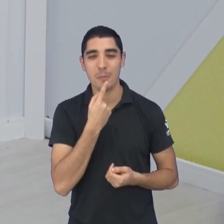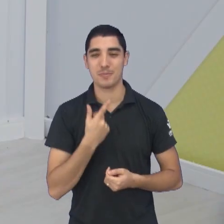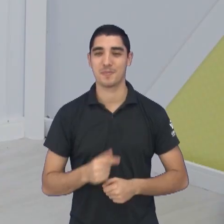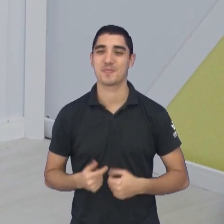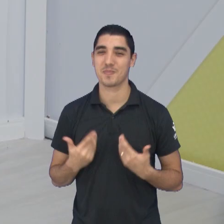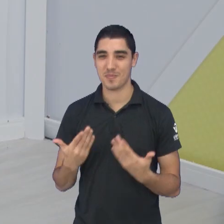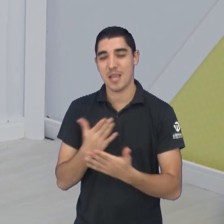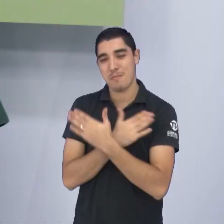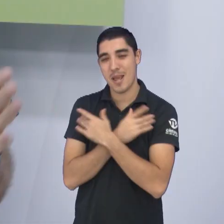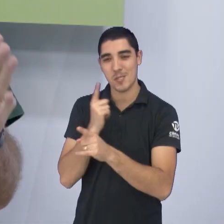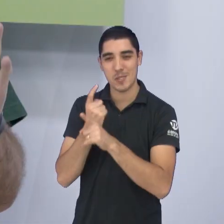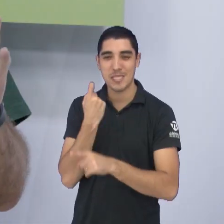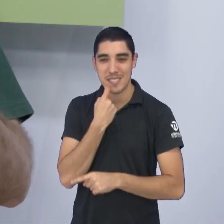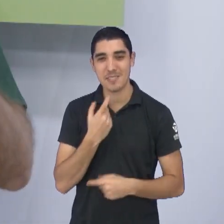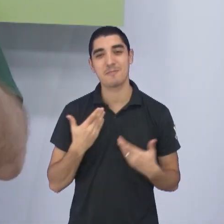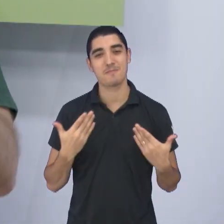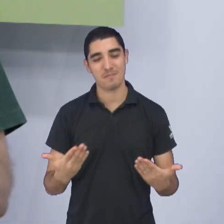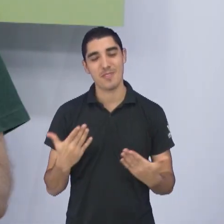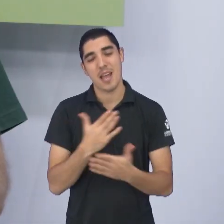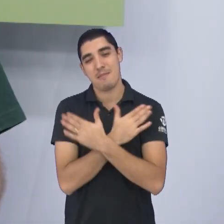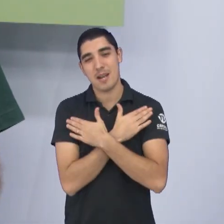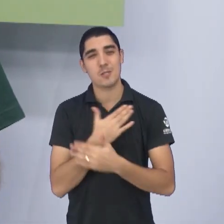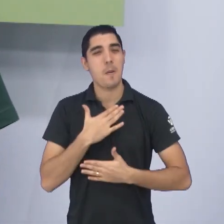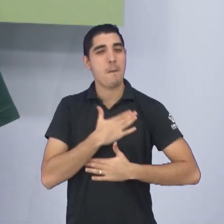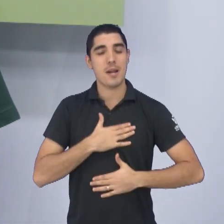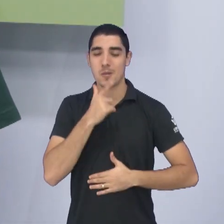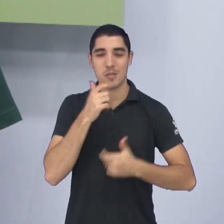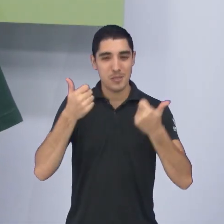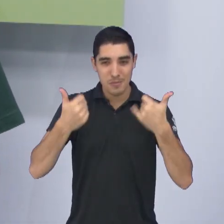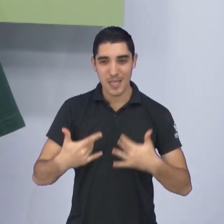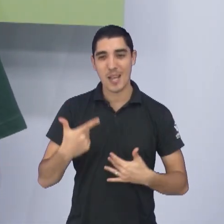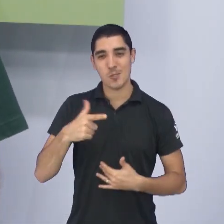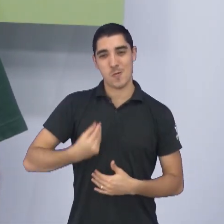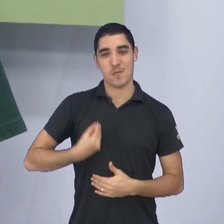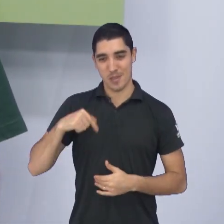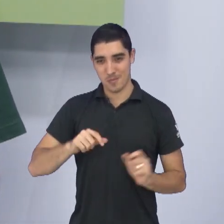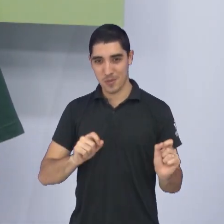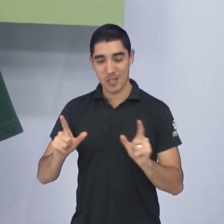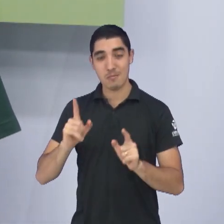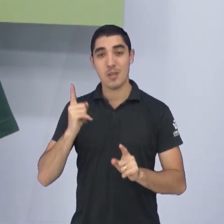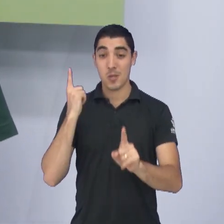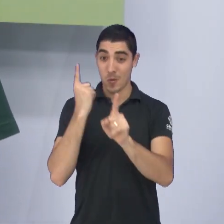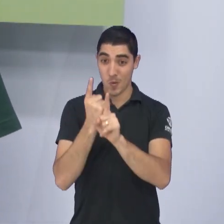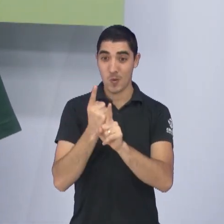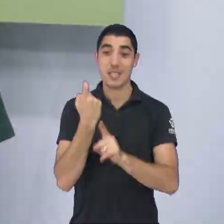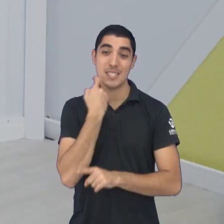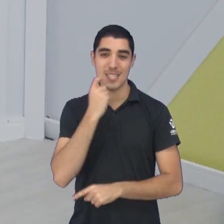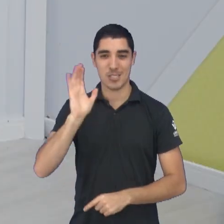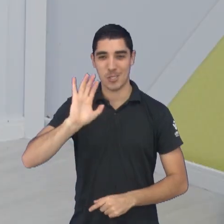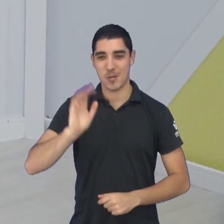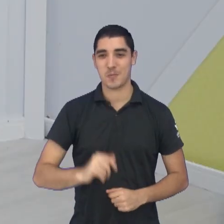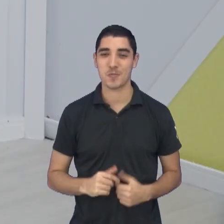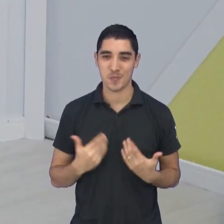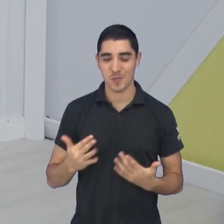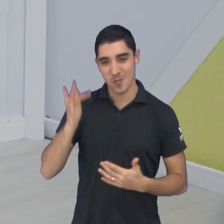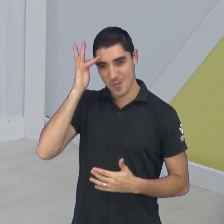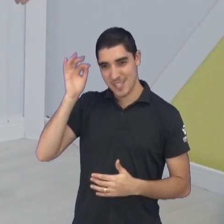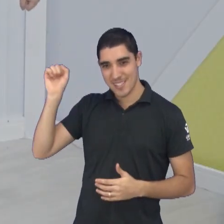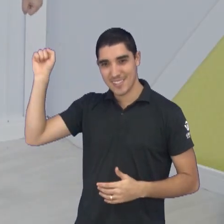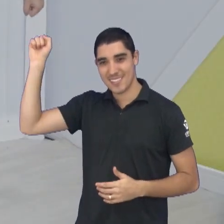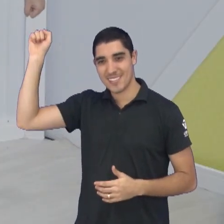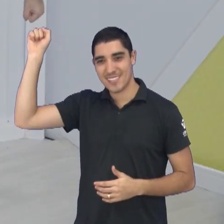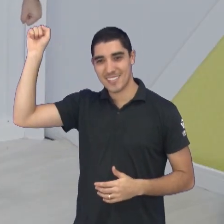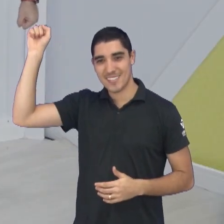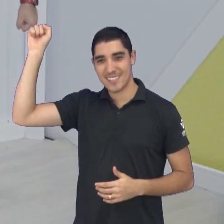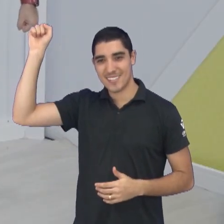até sexta-feira. Um abraço, foi um prazer inenarrável estar em mais um Hora do Esporte, até sexta-feira, tchau. Valeu, Luizão, aquele abraço,